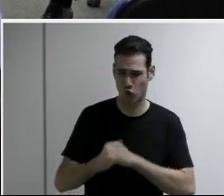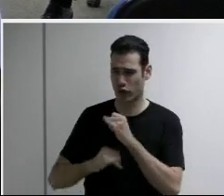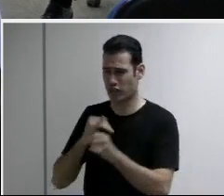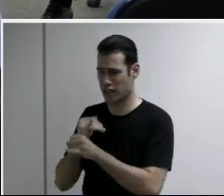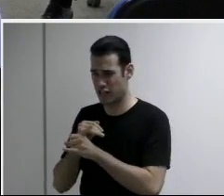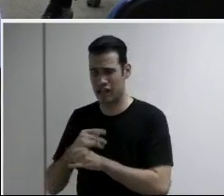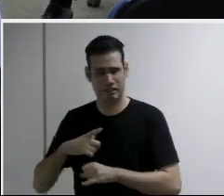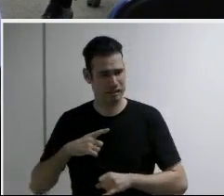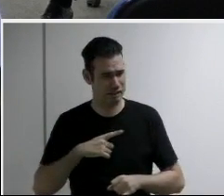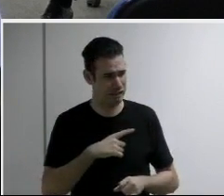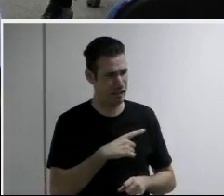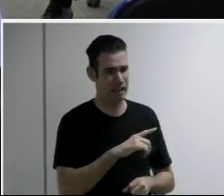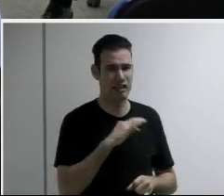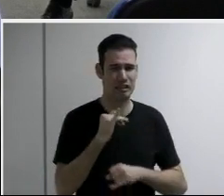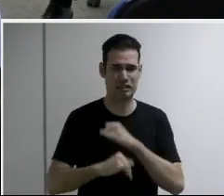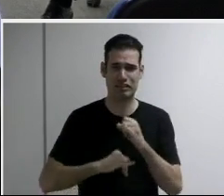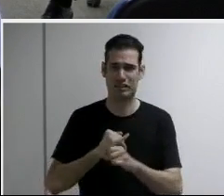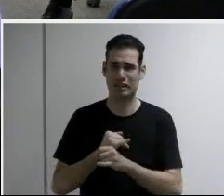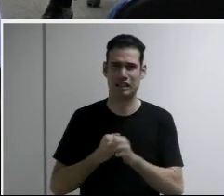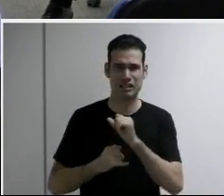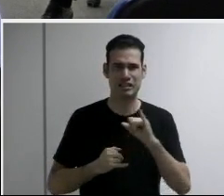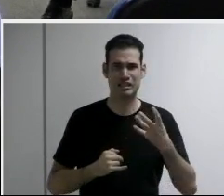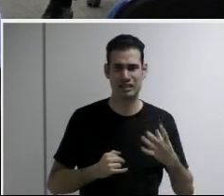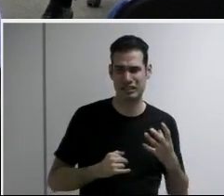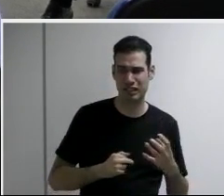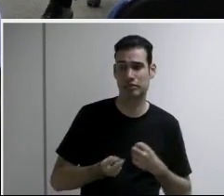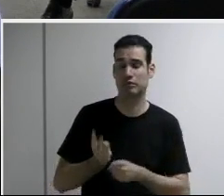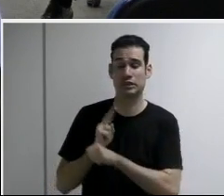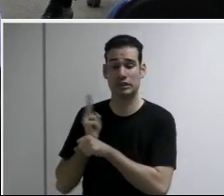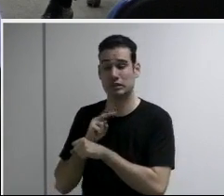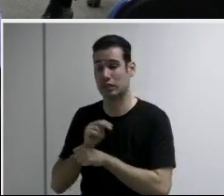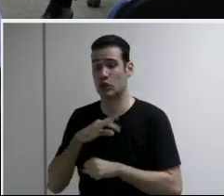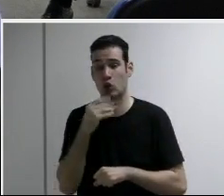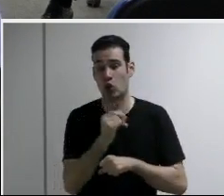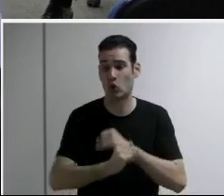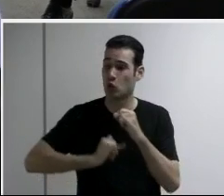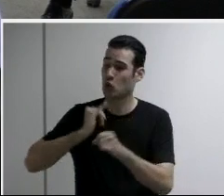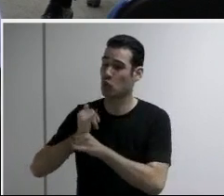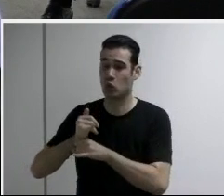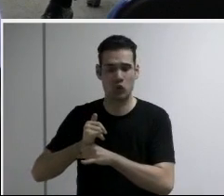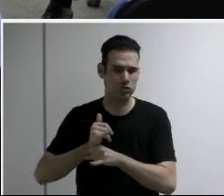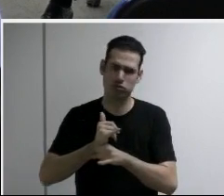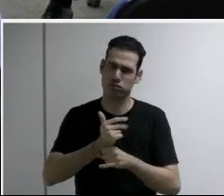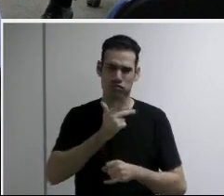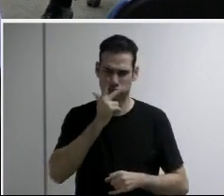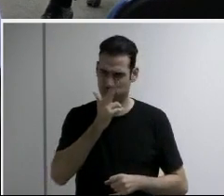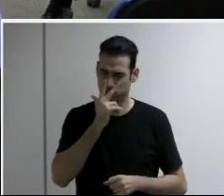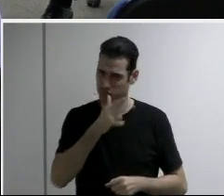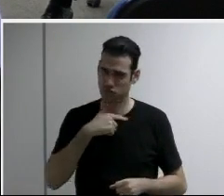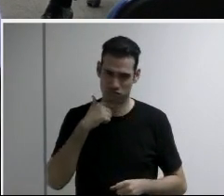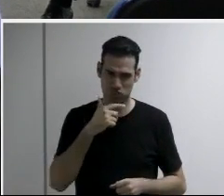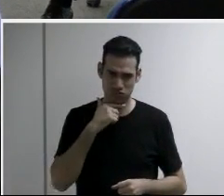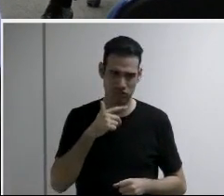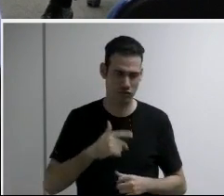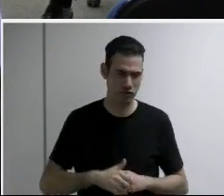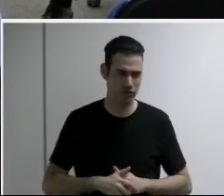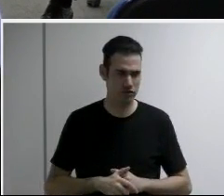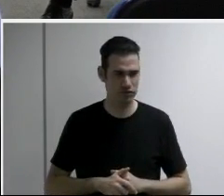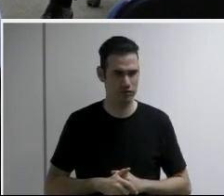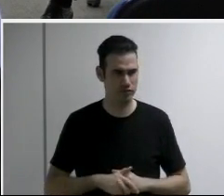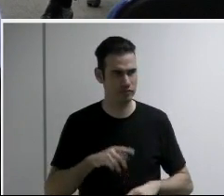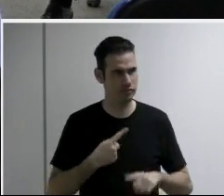é feito offline. Se essa é a intenção do legislador, isso não faz sentido. Então, esse é um, acho que é assim que vai ser resolvido, interpretado